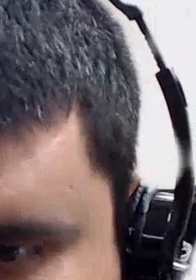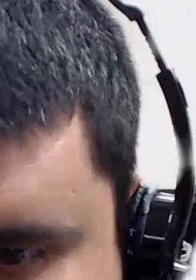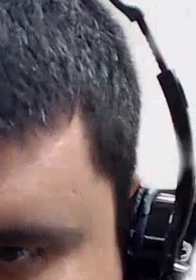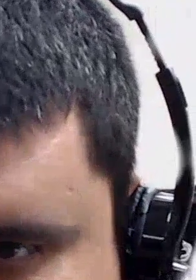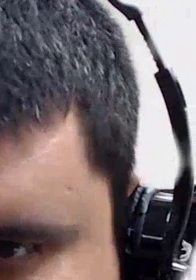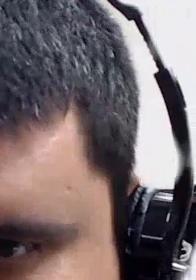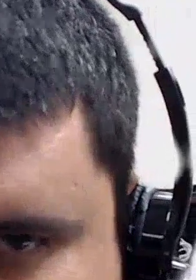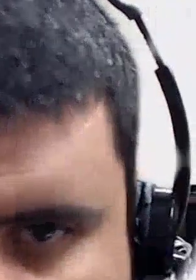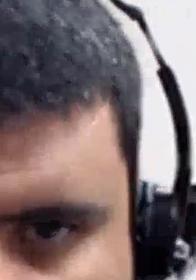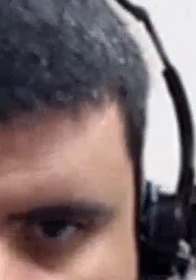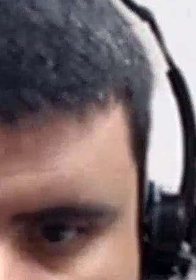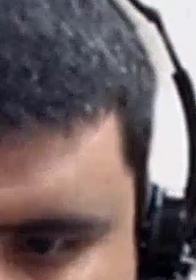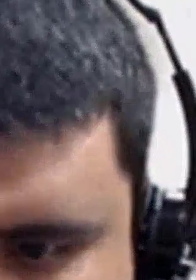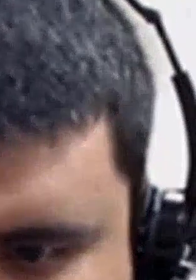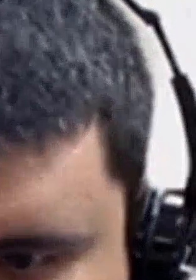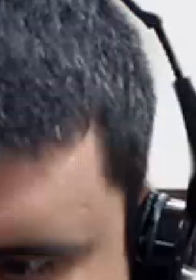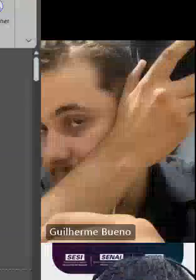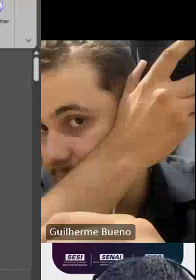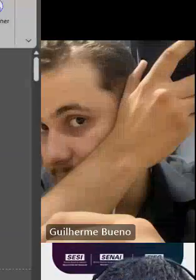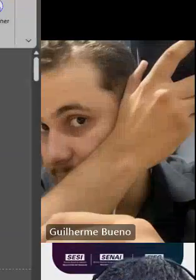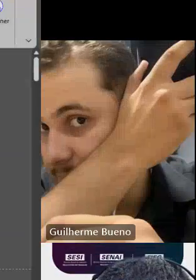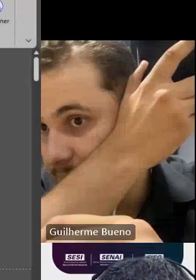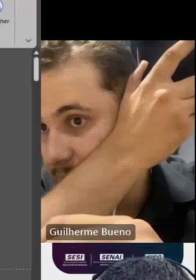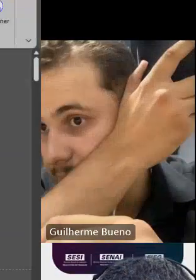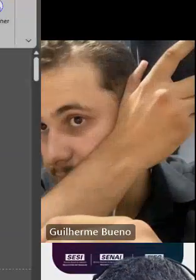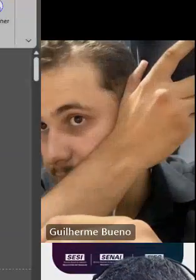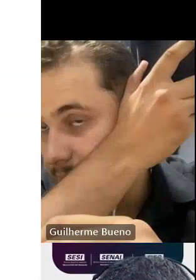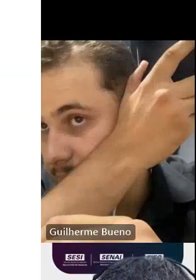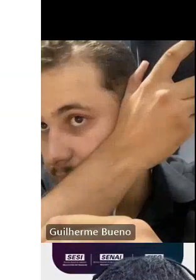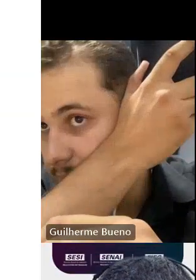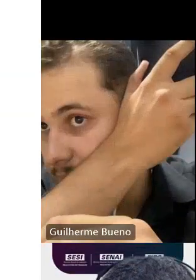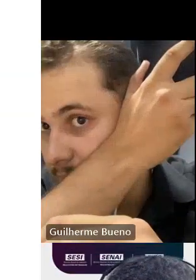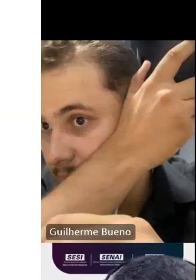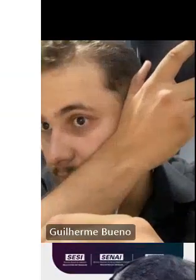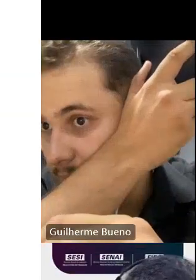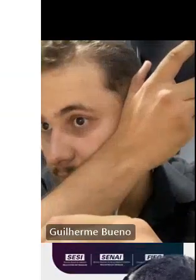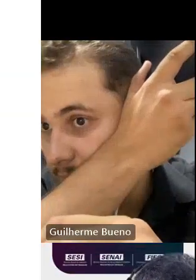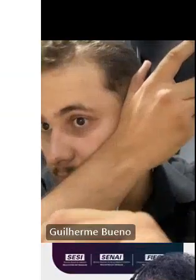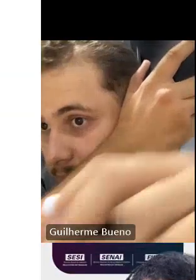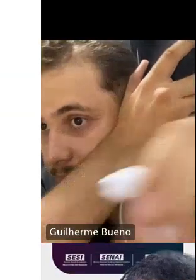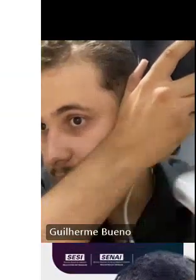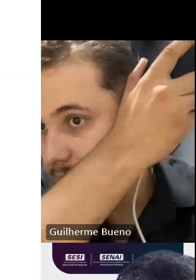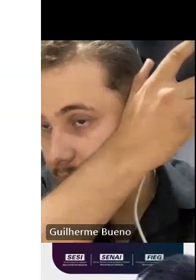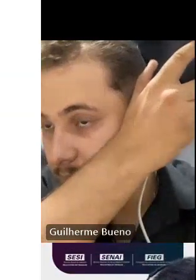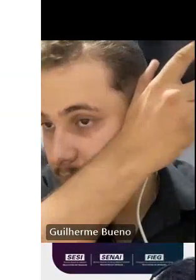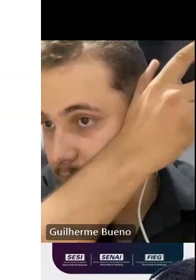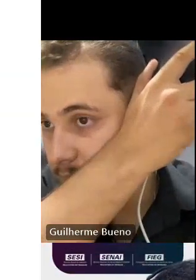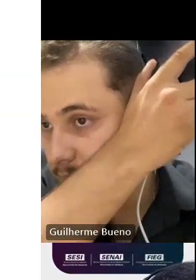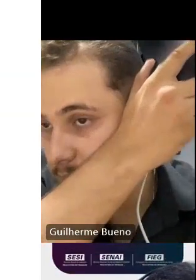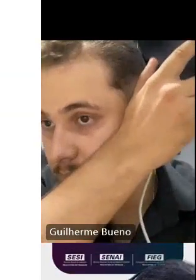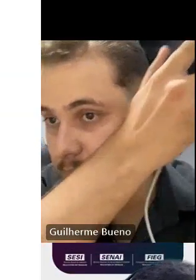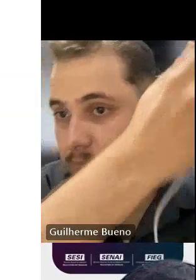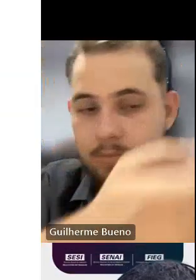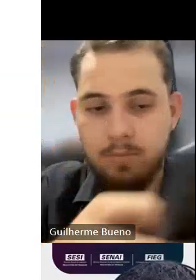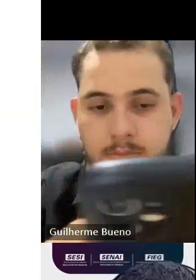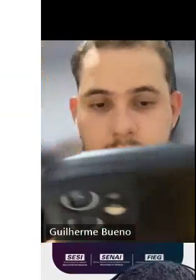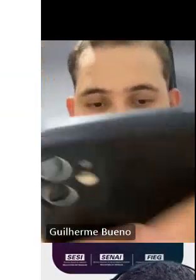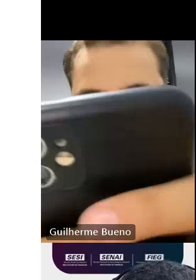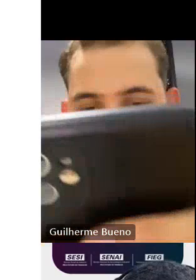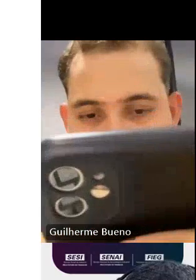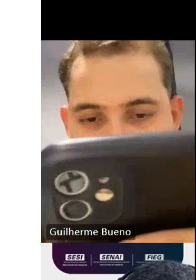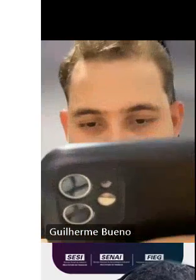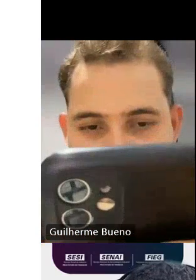a tela aqui de novo. Tá? Bom, então aqui nós vamos falar sobre o ciclo termodinâmico de um ar-condicionado, né? Vou considerar